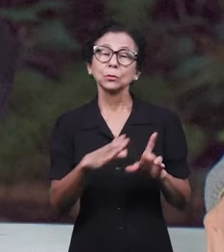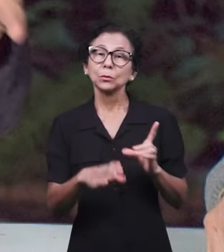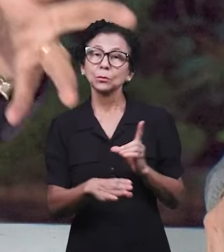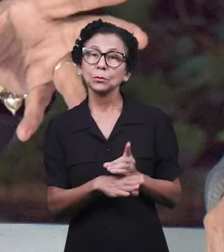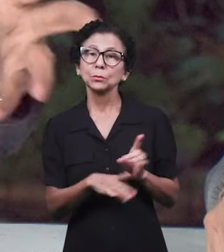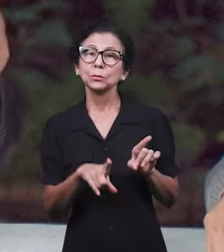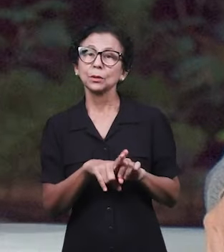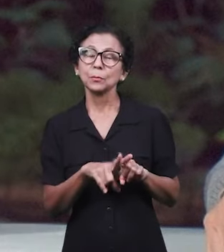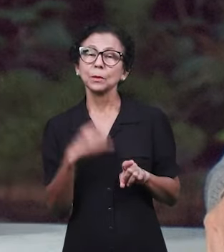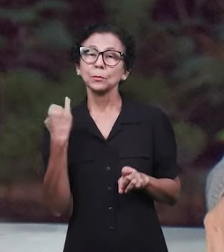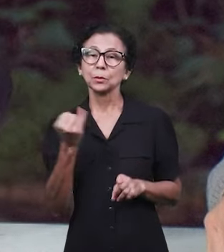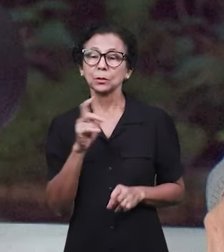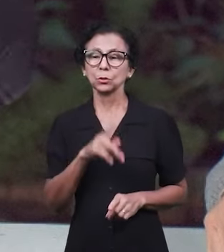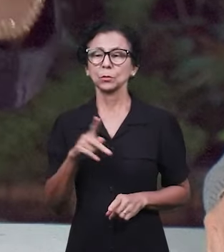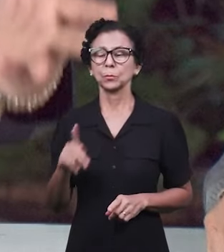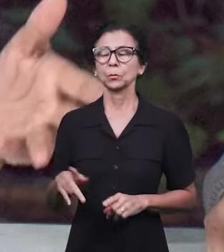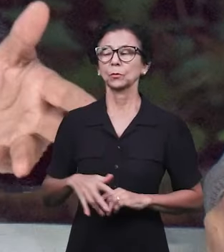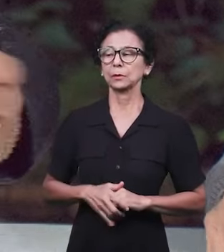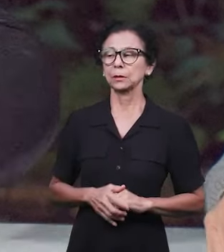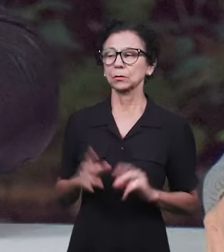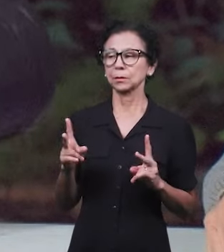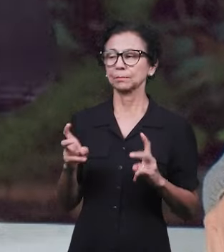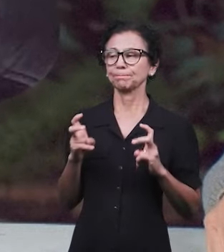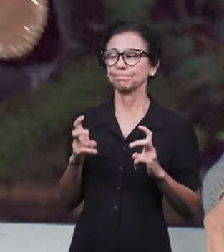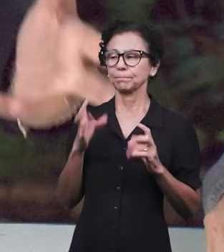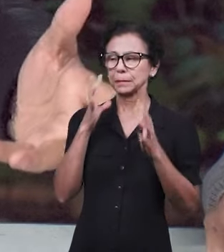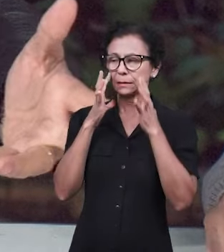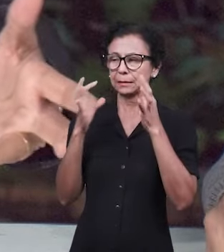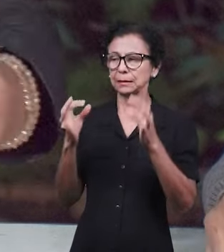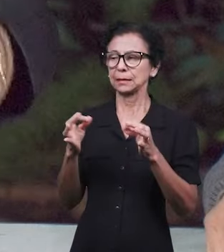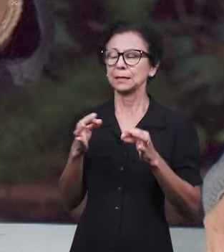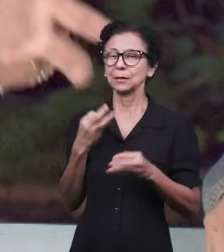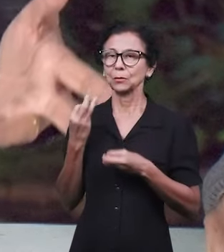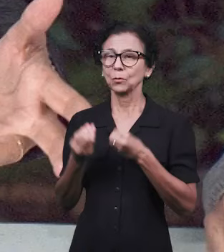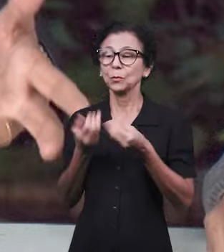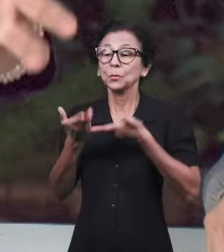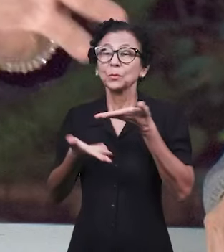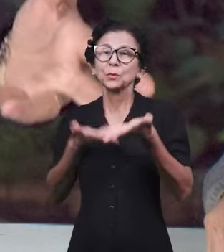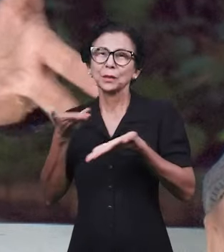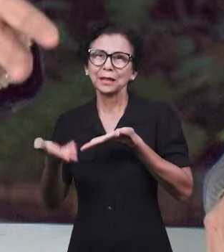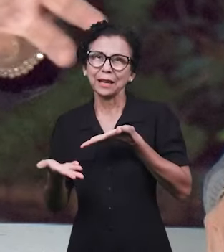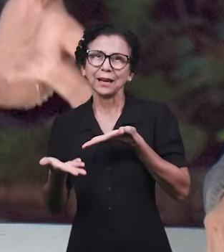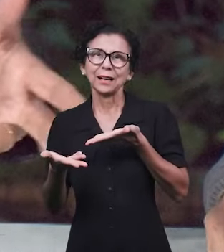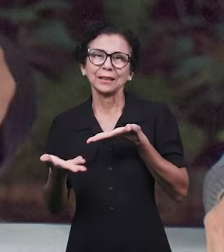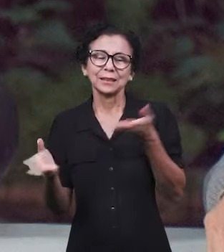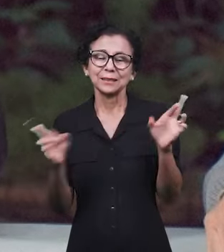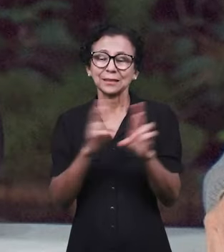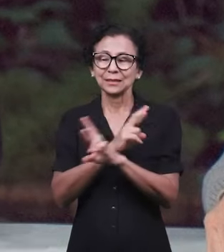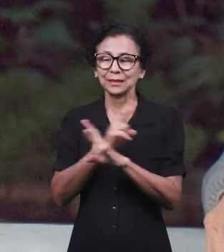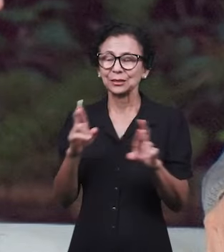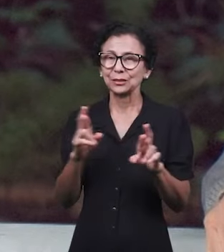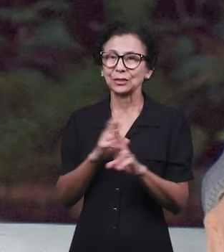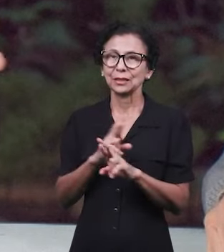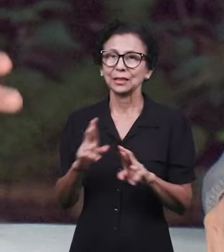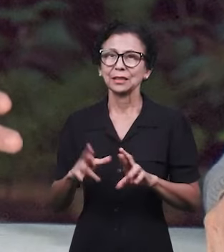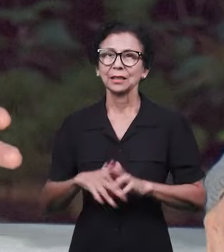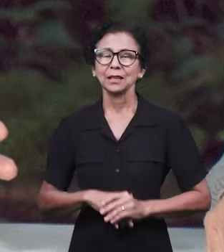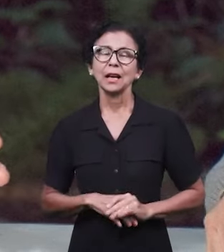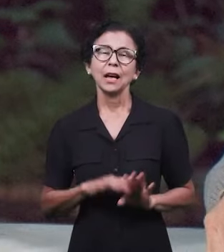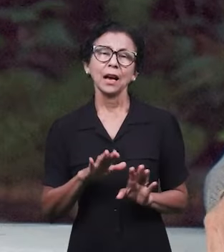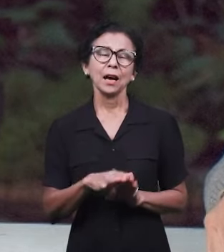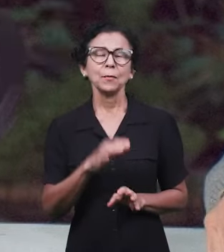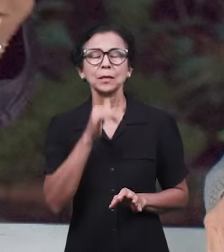está próxima, é o levantar, é o ir, né, até essa criança, esse adolescente, e